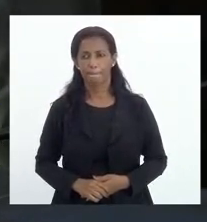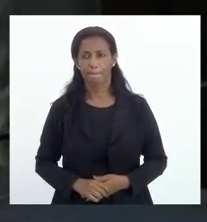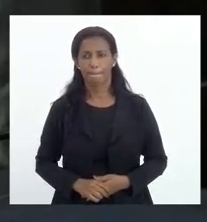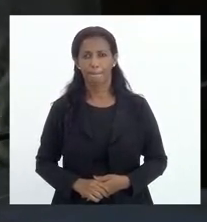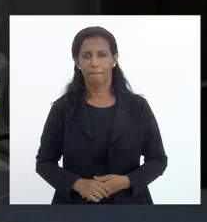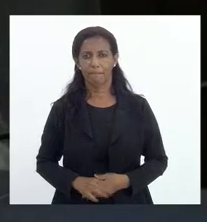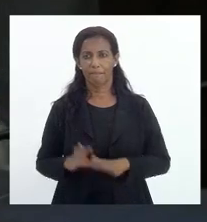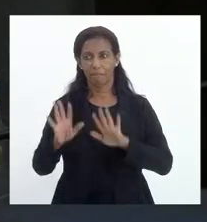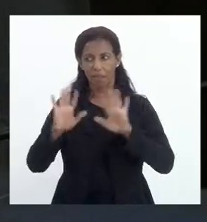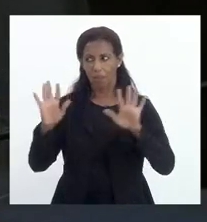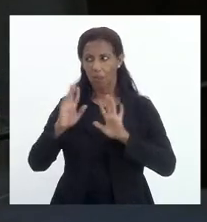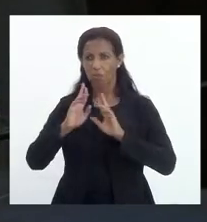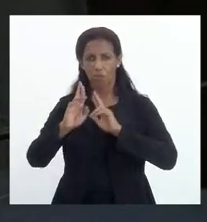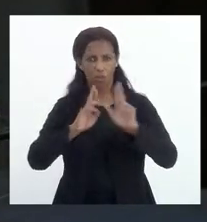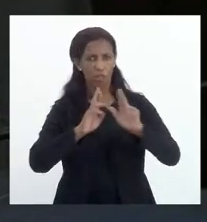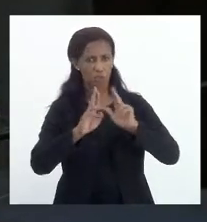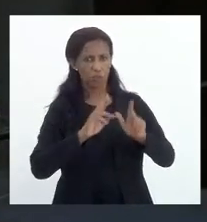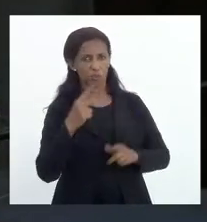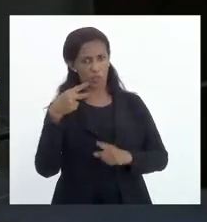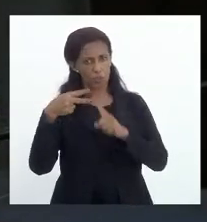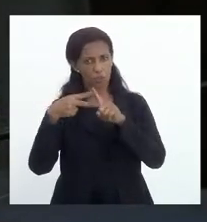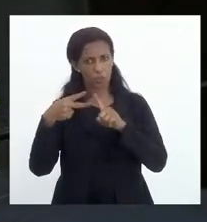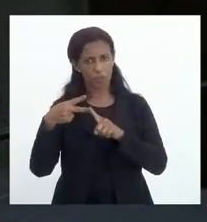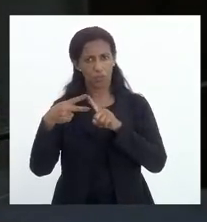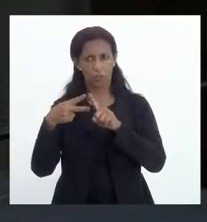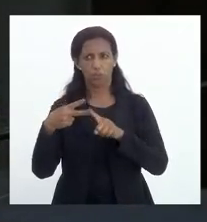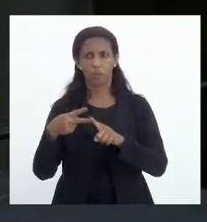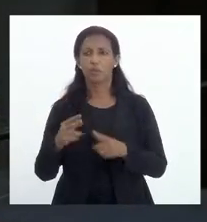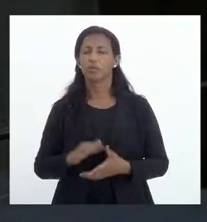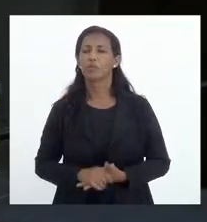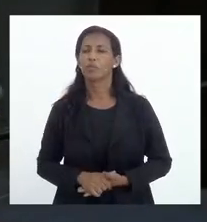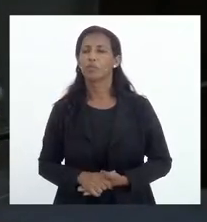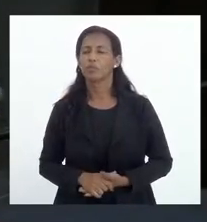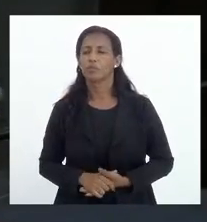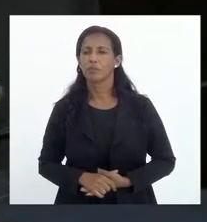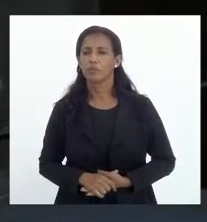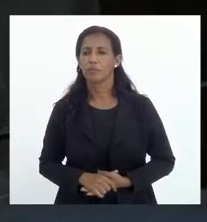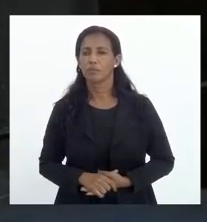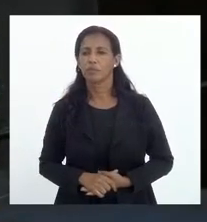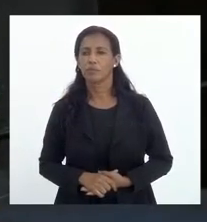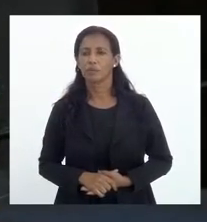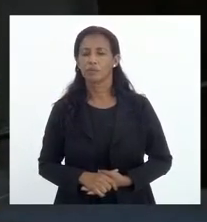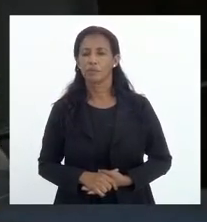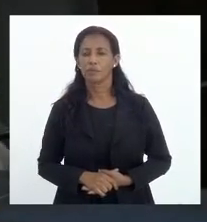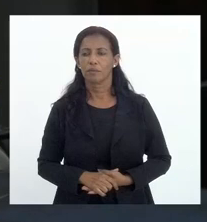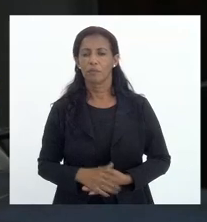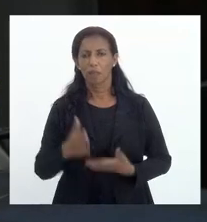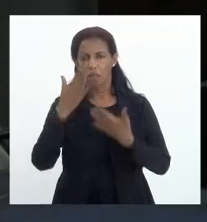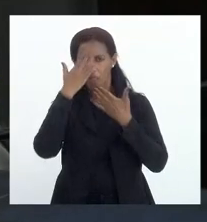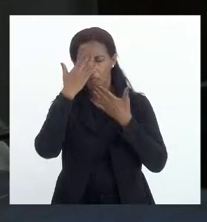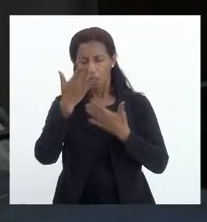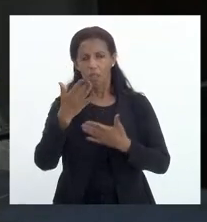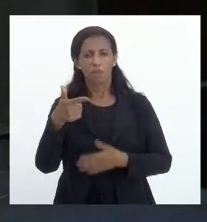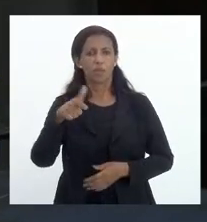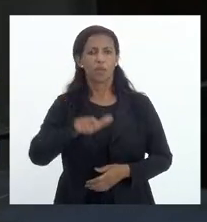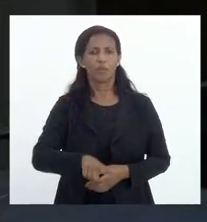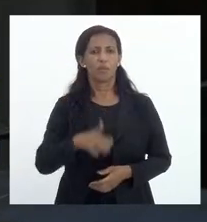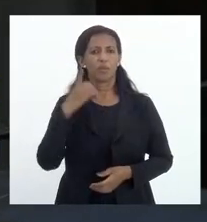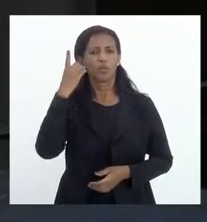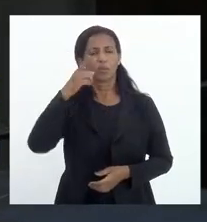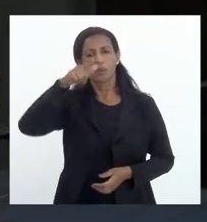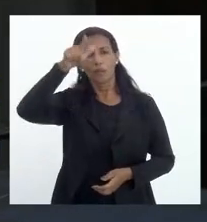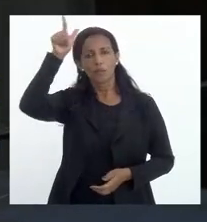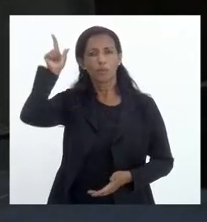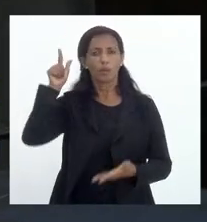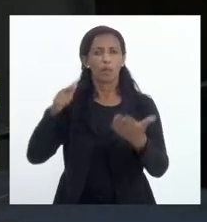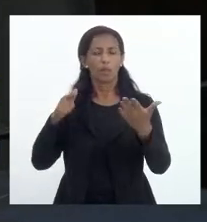Acho que eu não fiquei devendo nada a ninguém. Acho que eram essas duas perguntas e que me cabiam aqui. E agradecer mais uma vez, deputado Luiz Paulo,